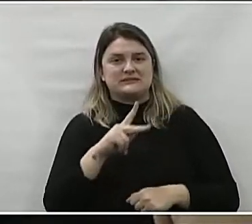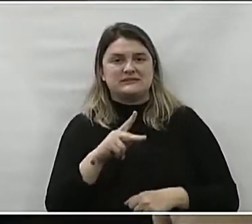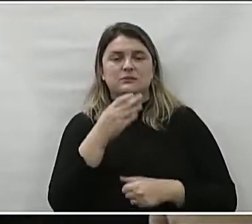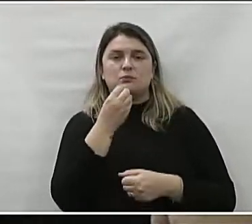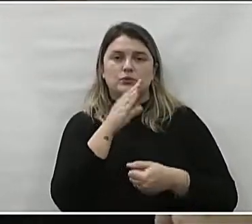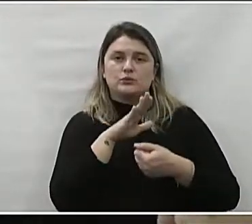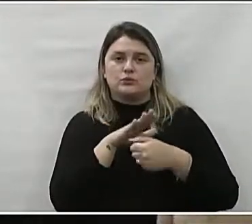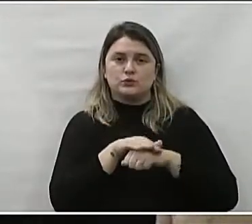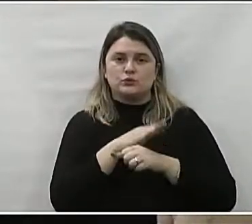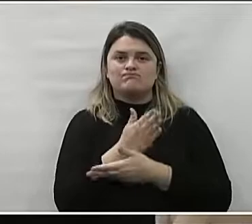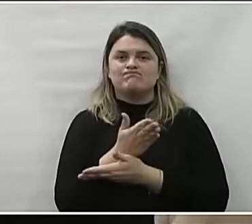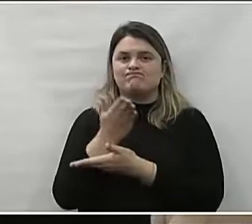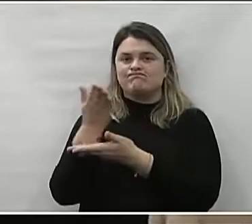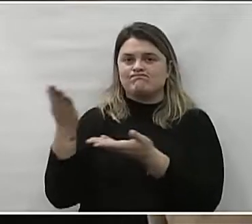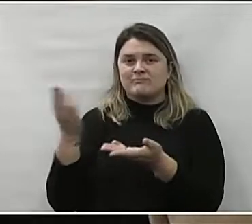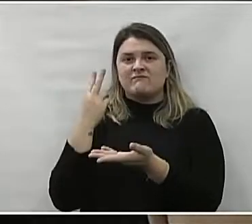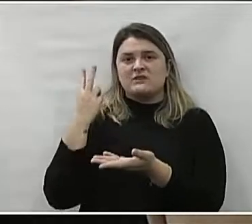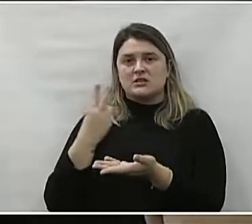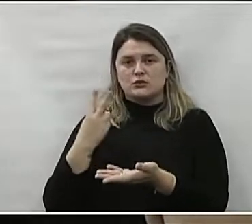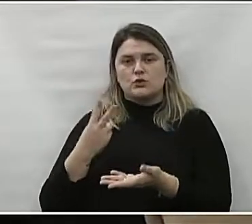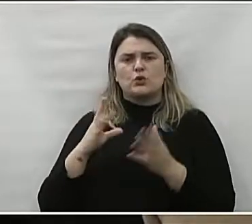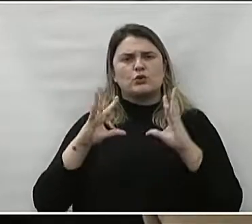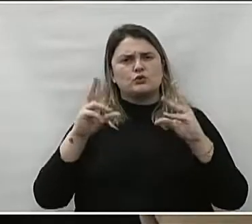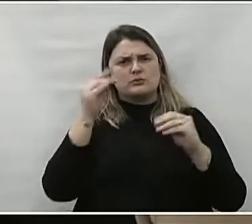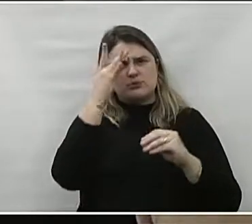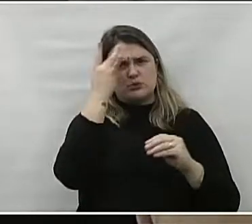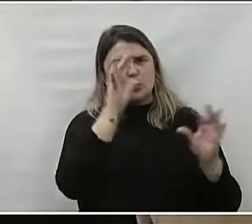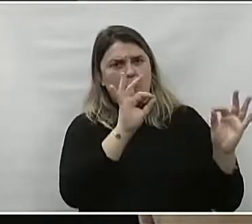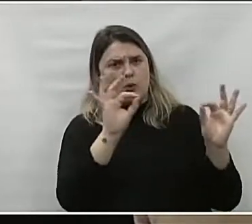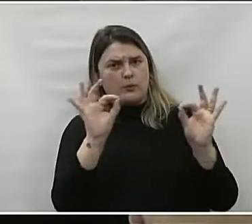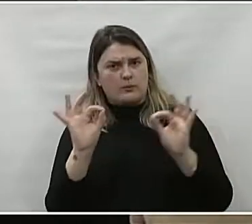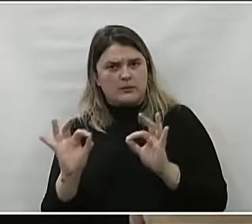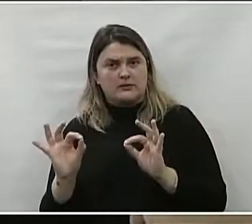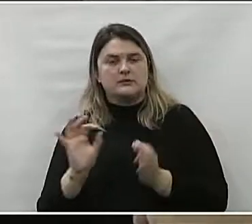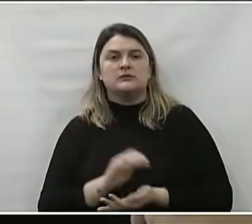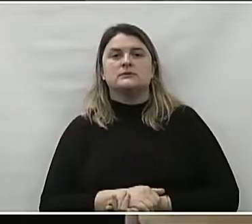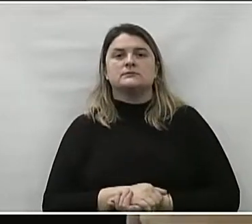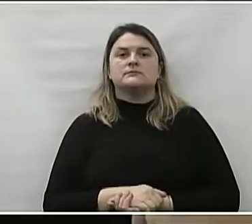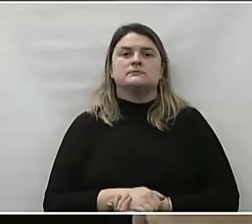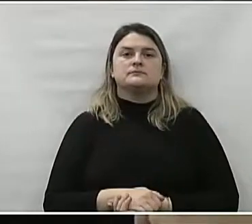presidente Boa noite demais colegas vereadores todos que nos acompanham